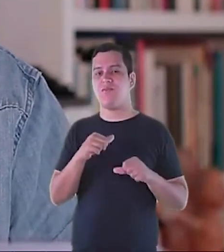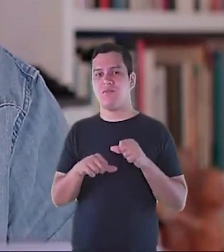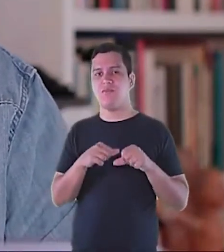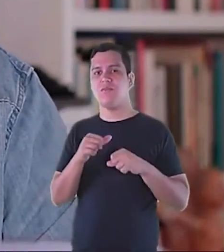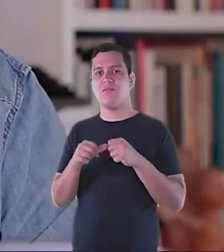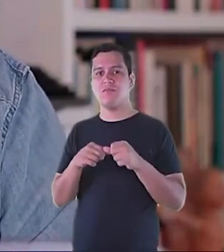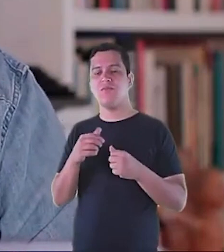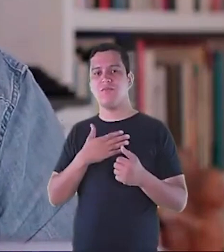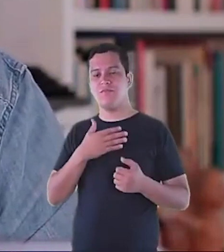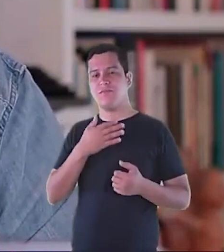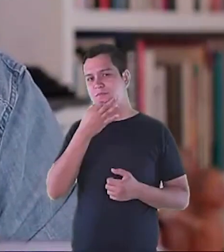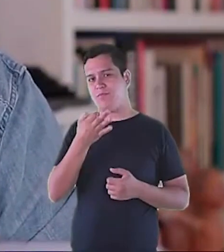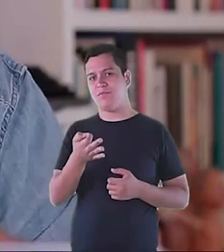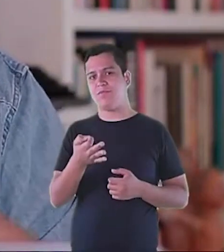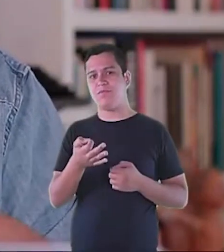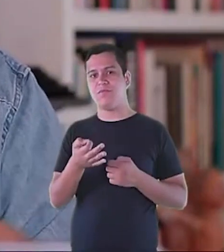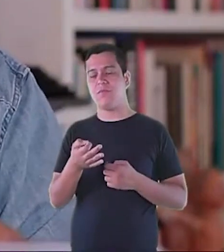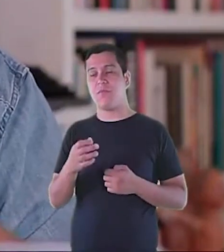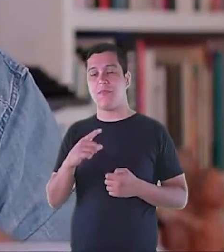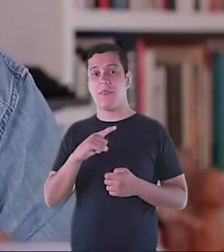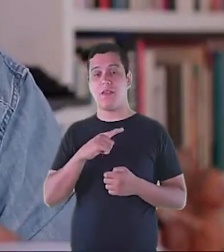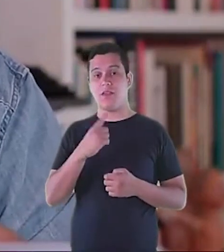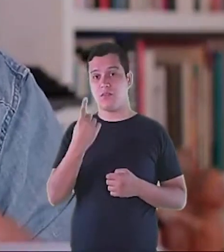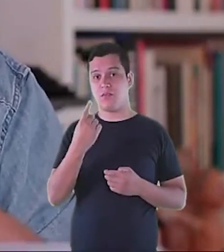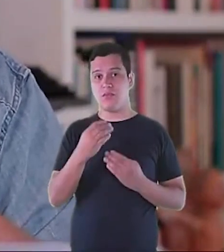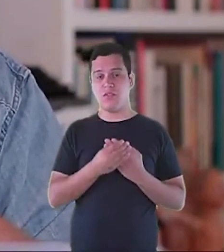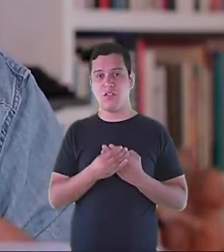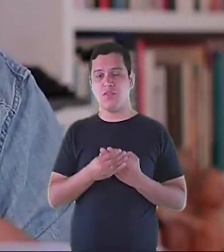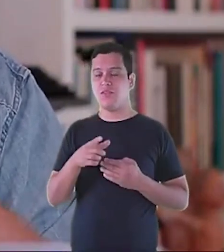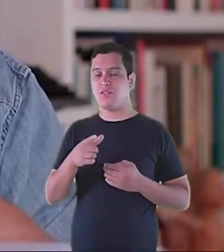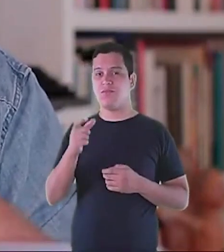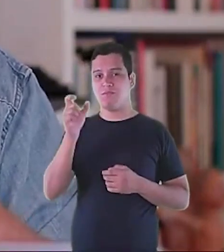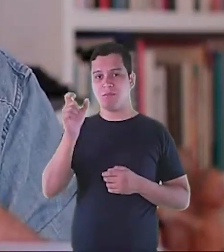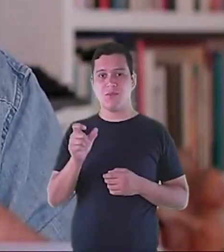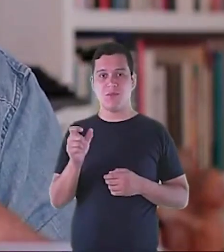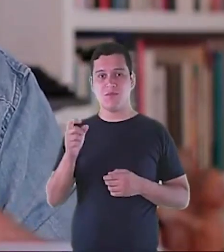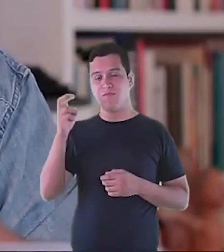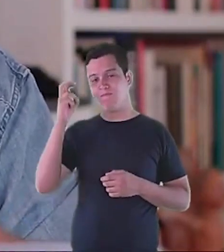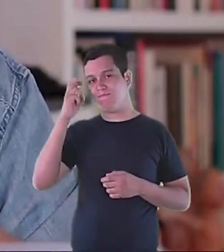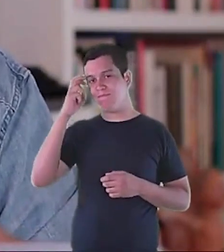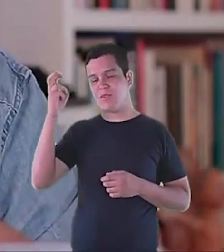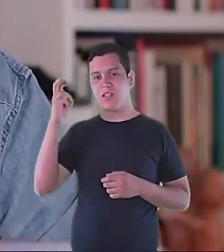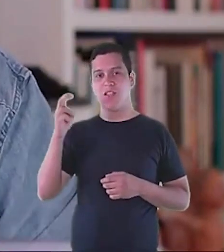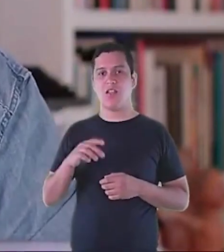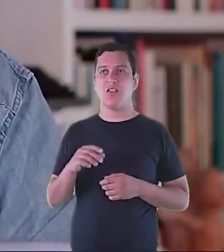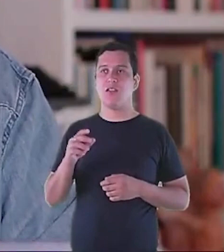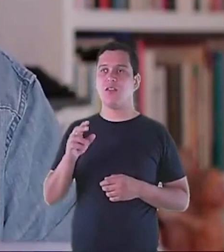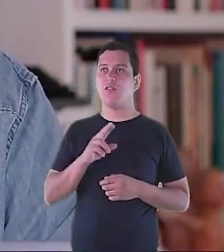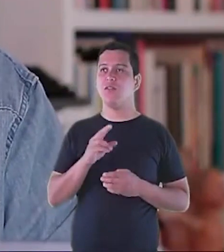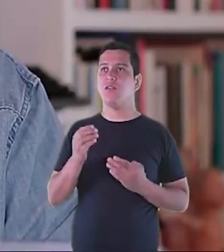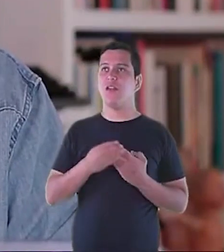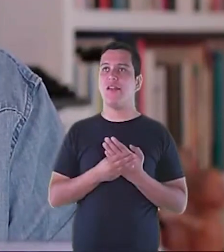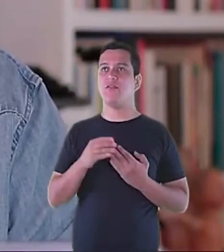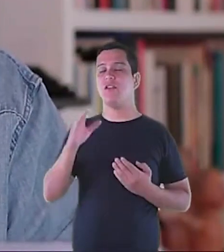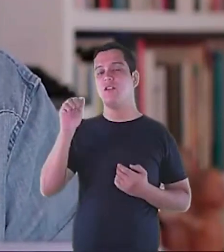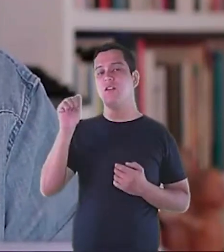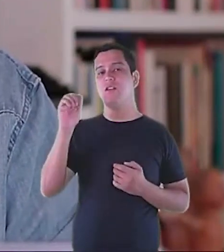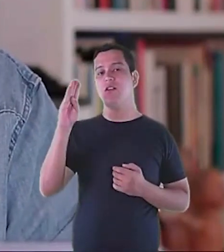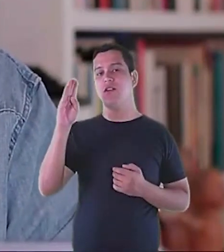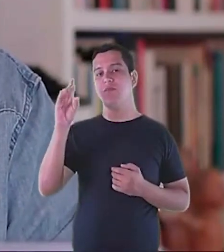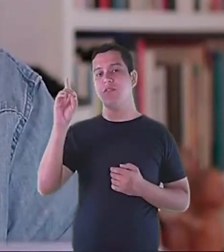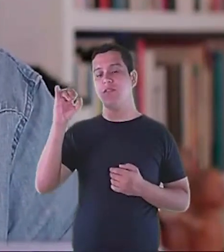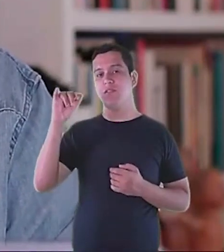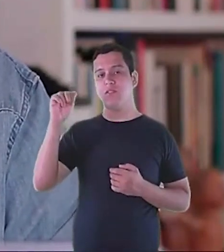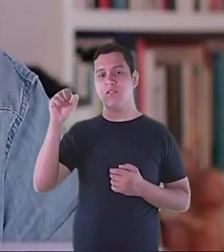está citando agora, por exemplo, tem um livro de um grande intelectual negro, Abdias do Nascimento, que ele fala de um